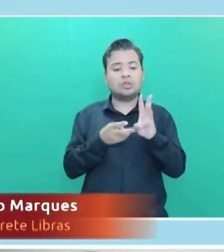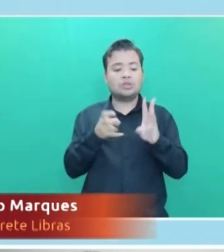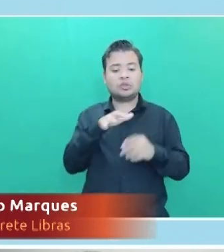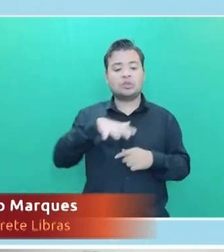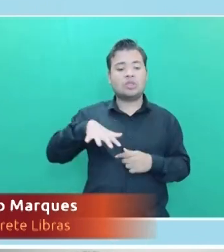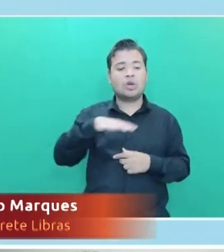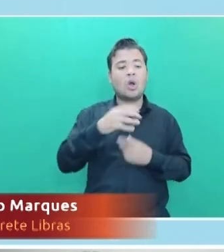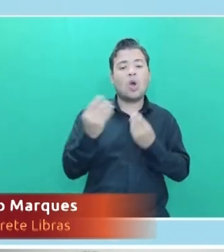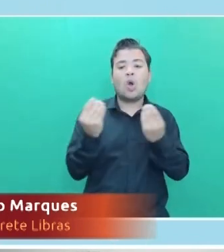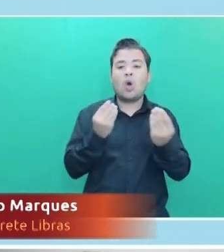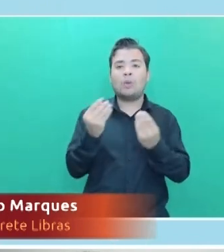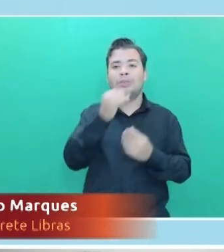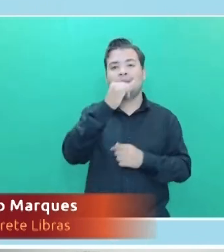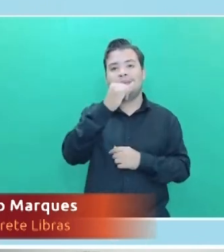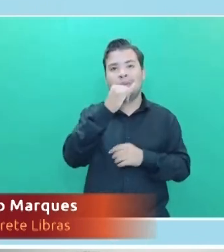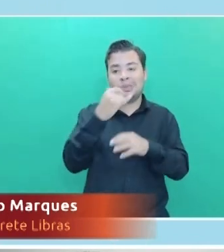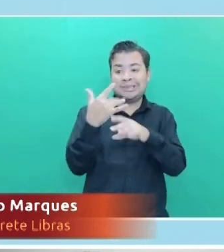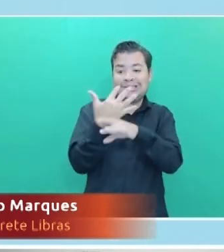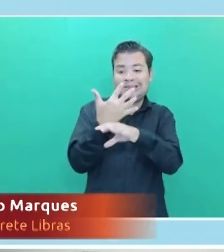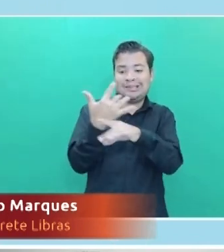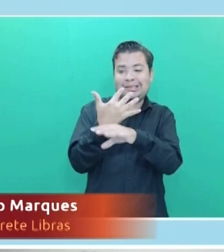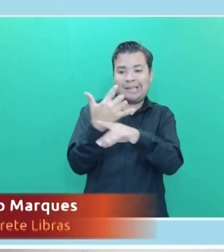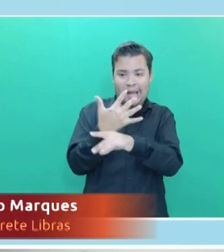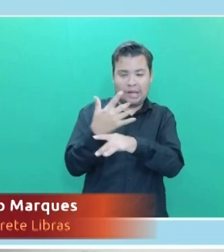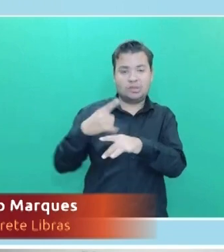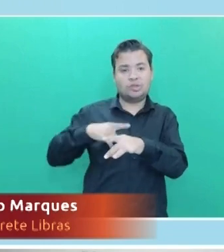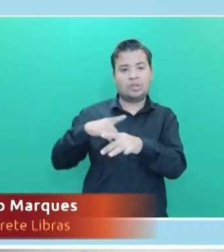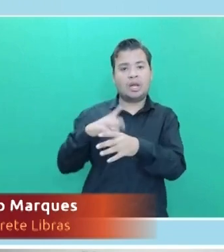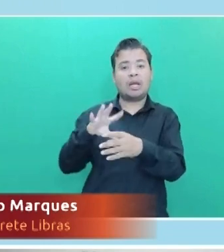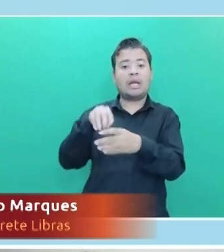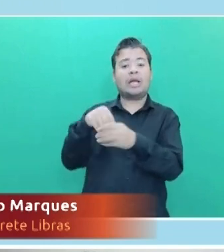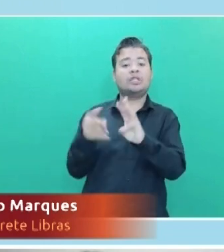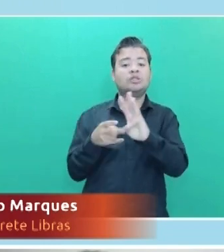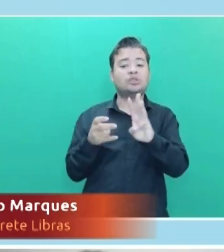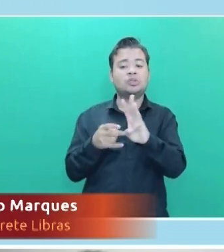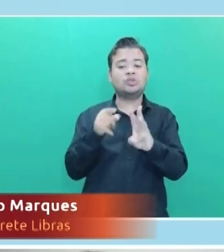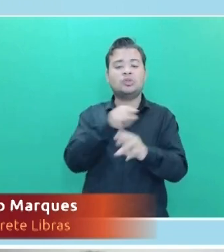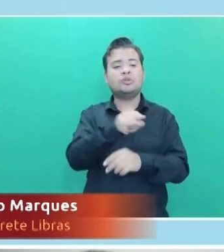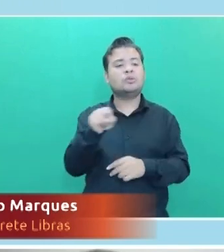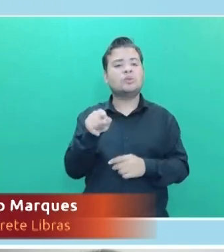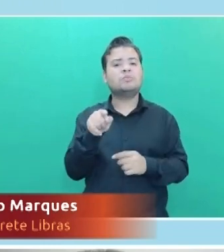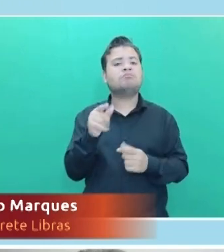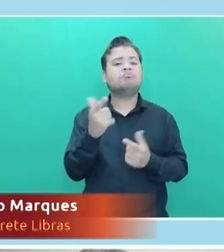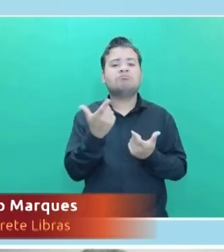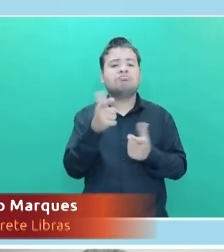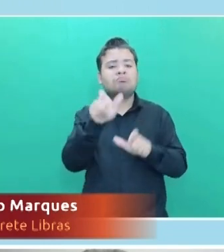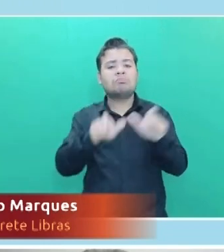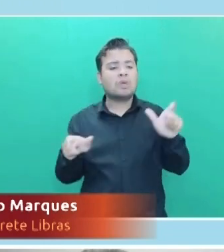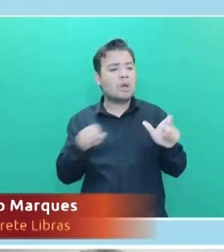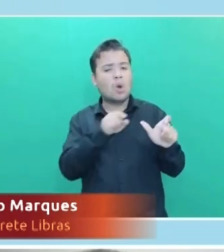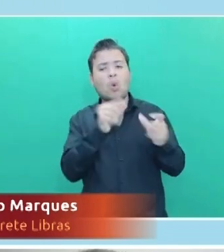cidade grande, quanto que o pessoal está estudando cidade grande, a gente tem um estudo,